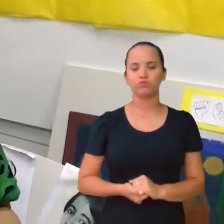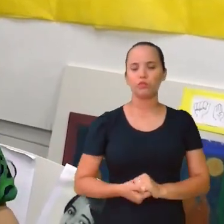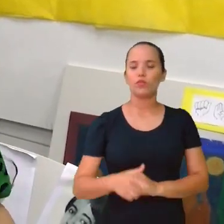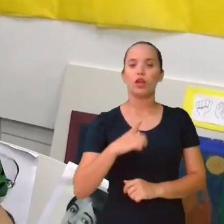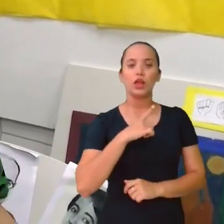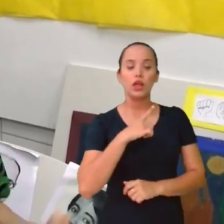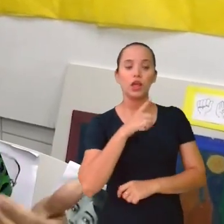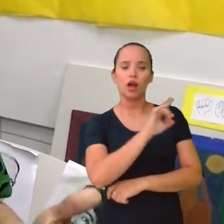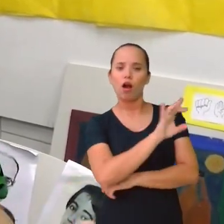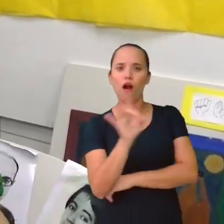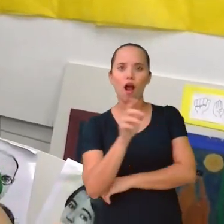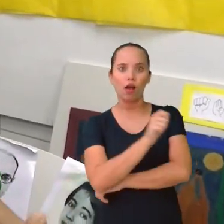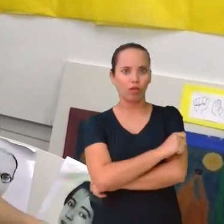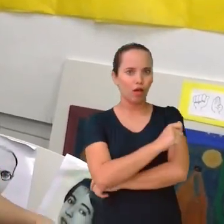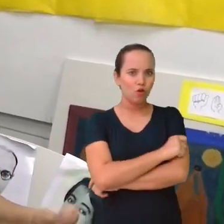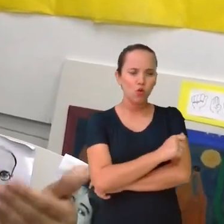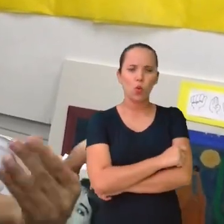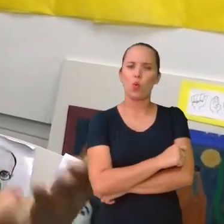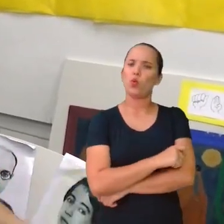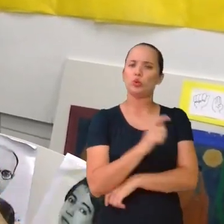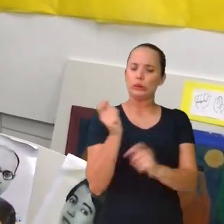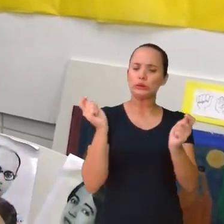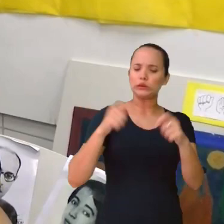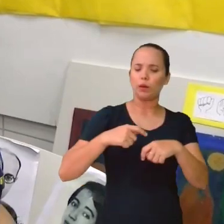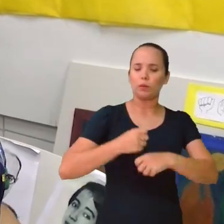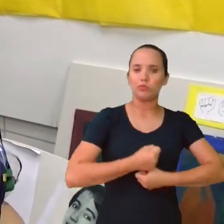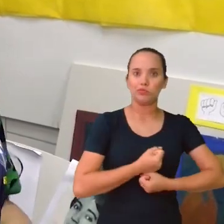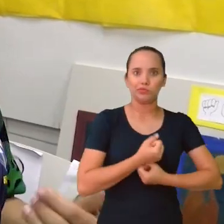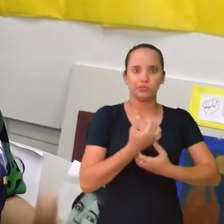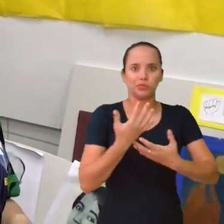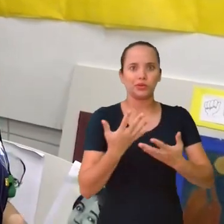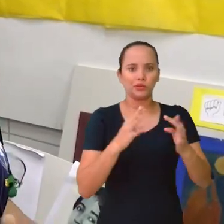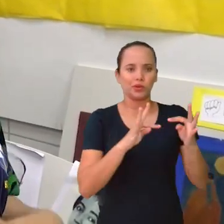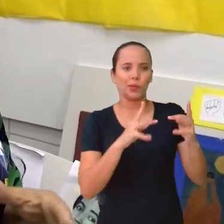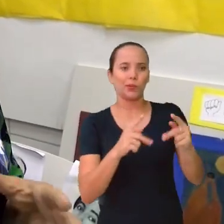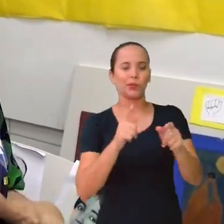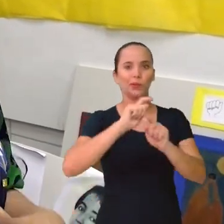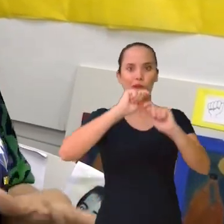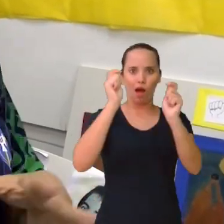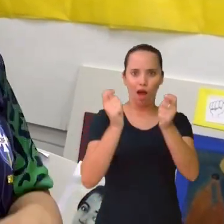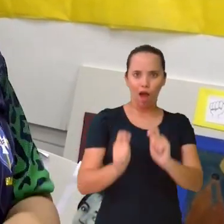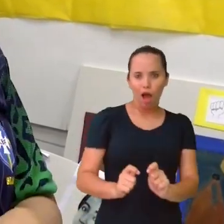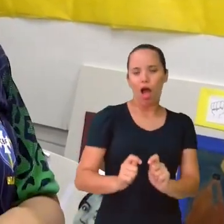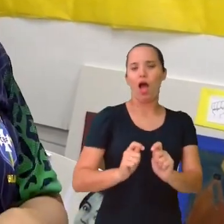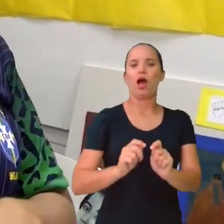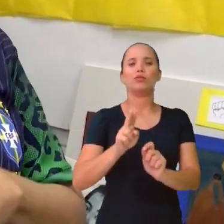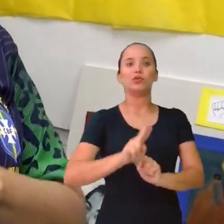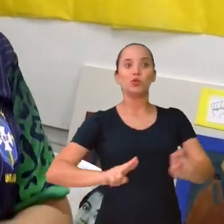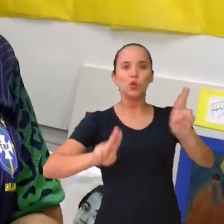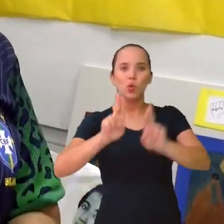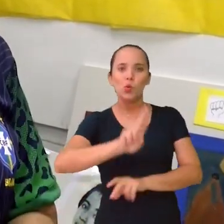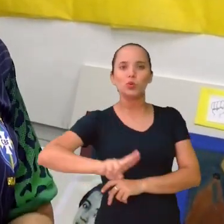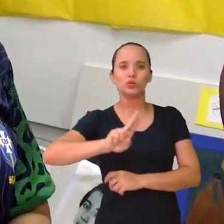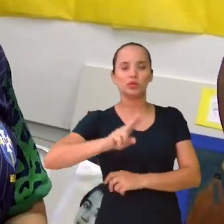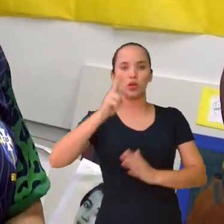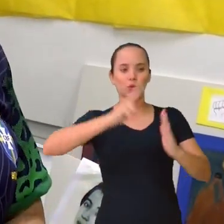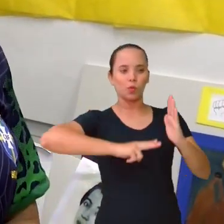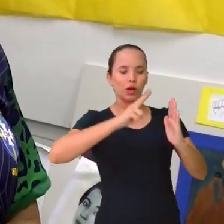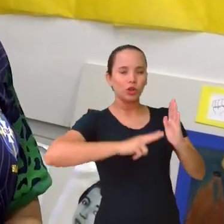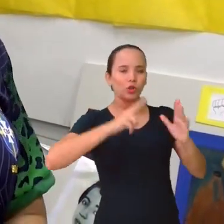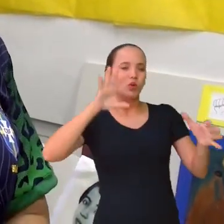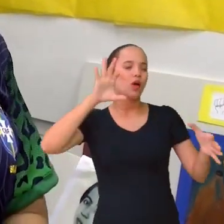eles puderam expressar toda a sua arte fazendo uma releitura com base na cultura